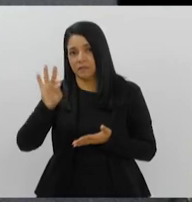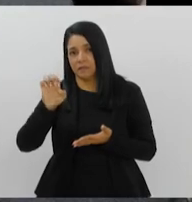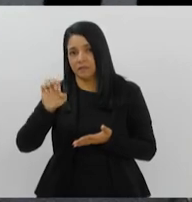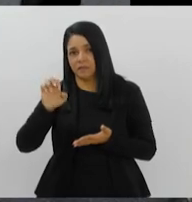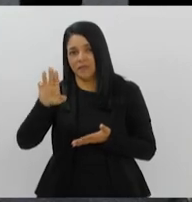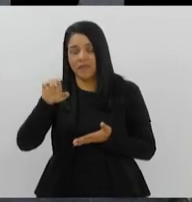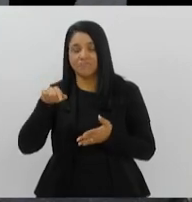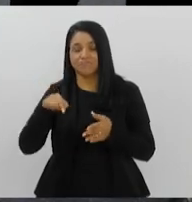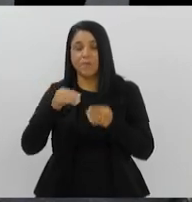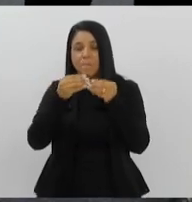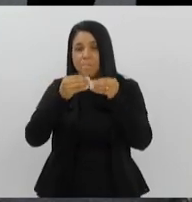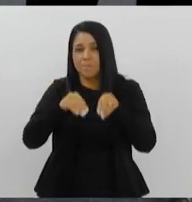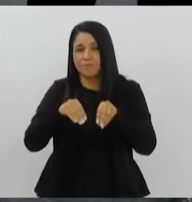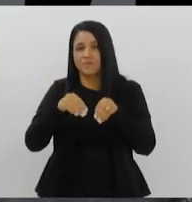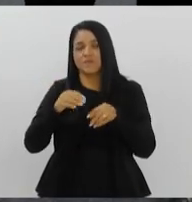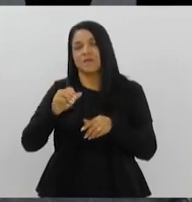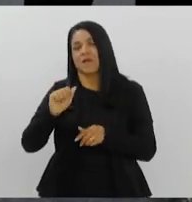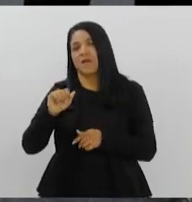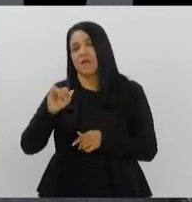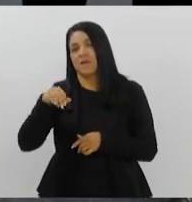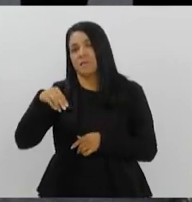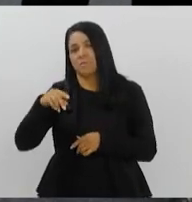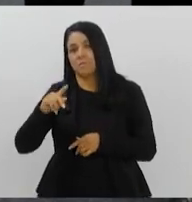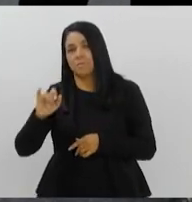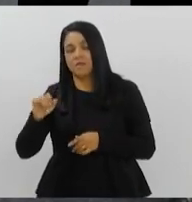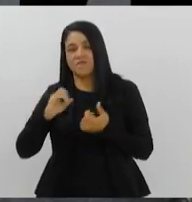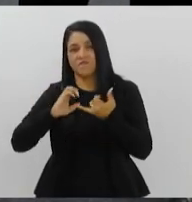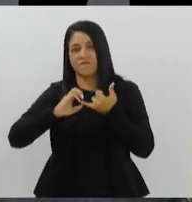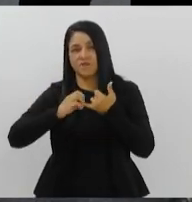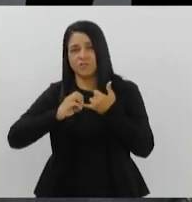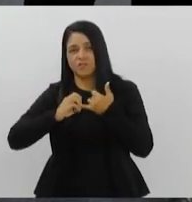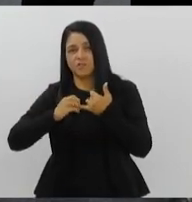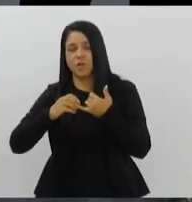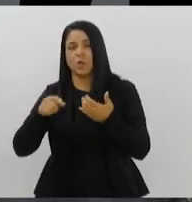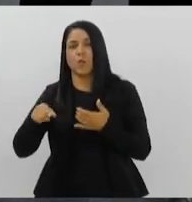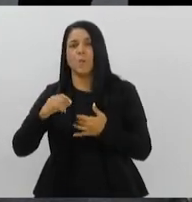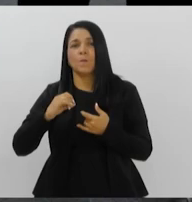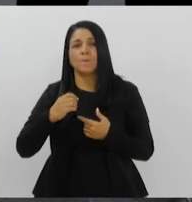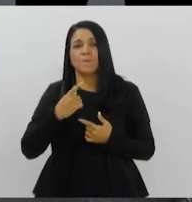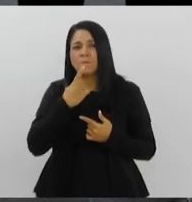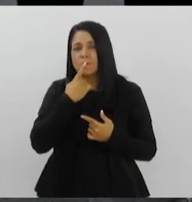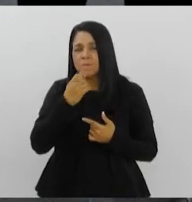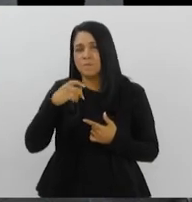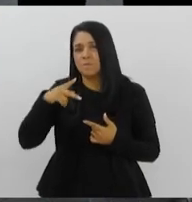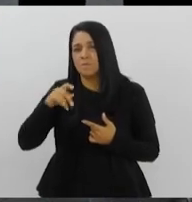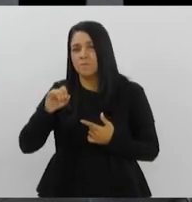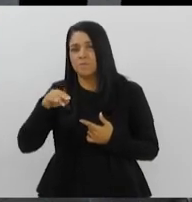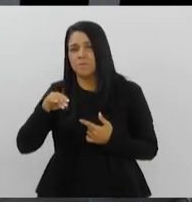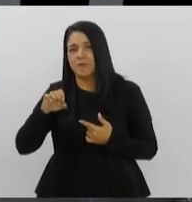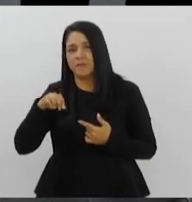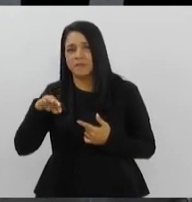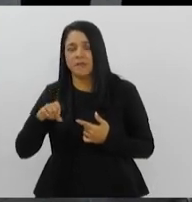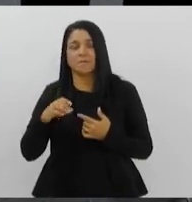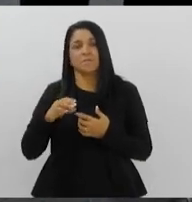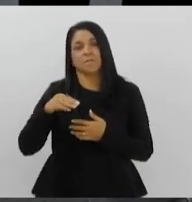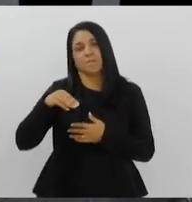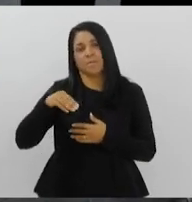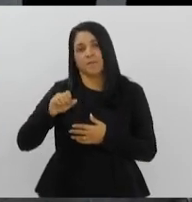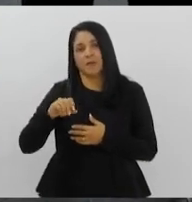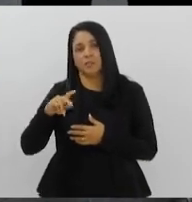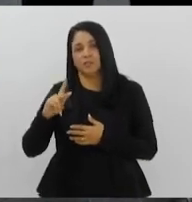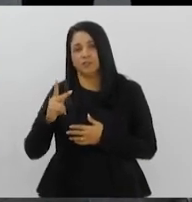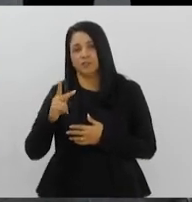aipim, milho verde, quiabo, feijão, mauá, pimenta, maxixe, batata doce,